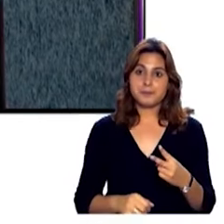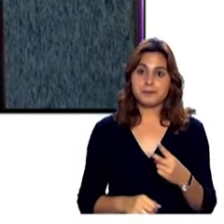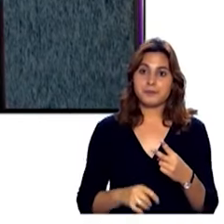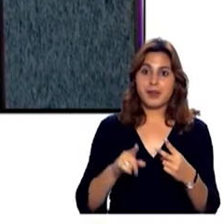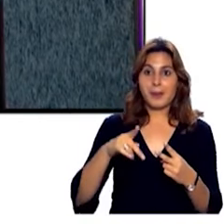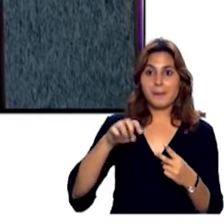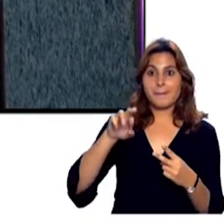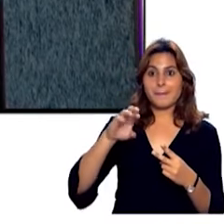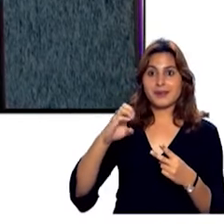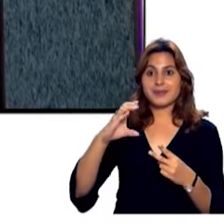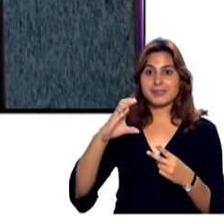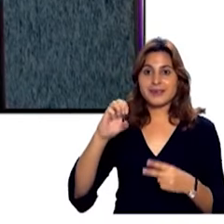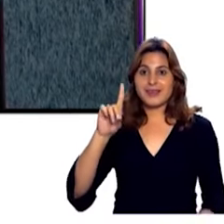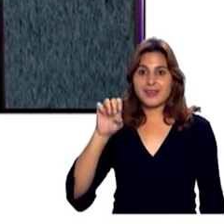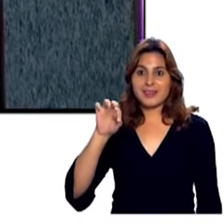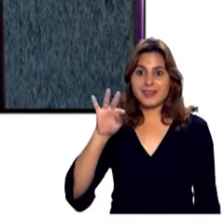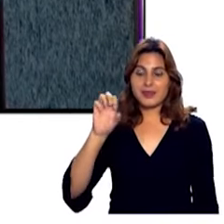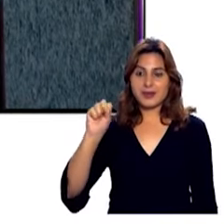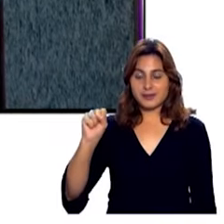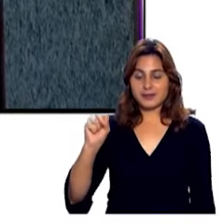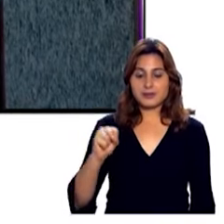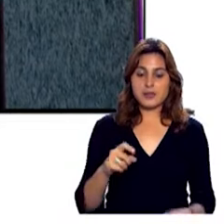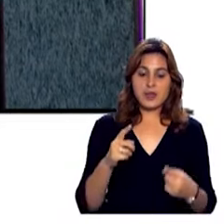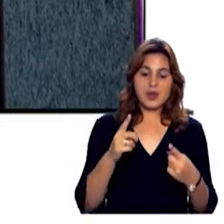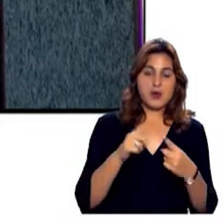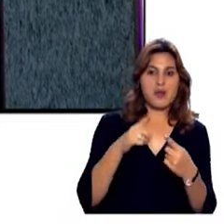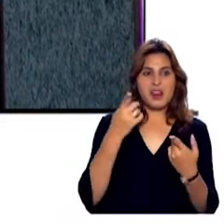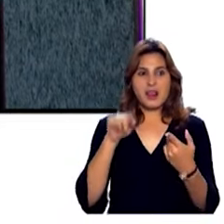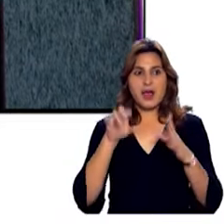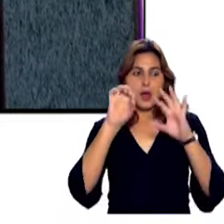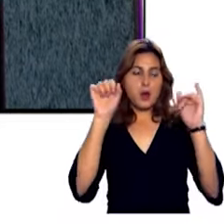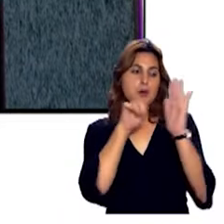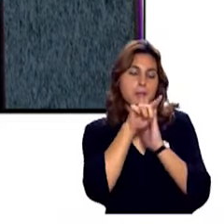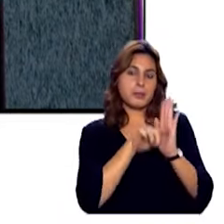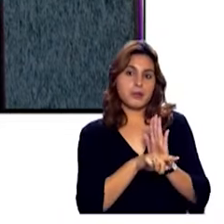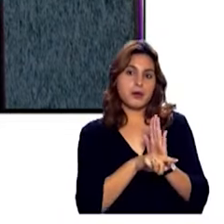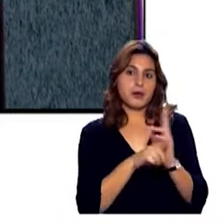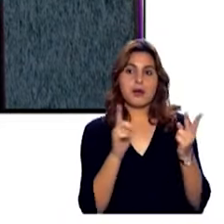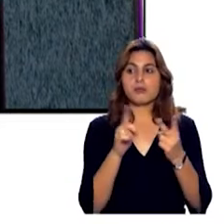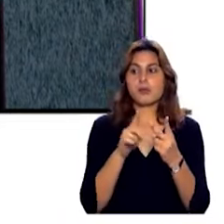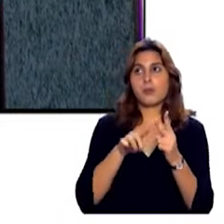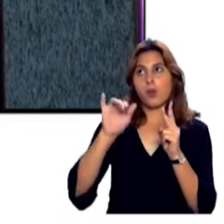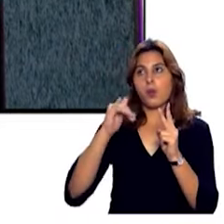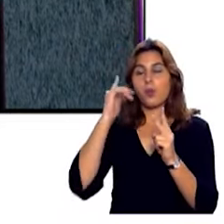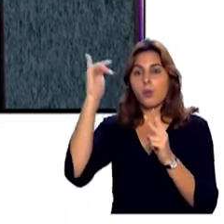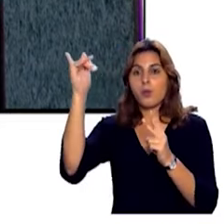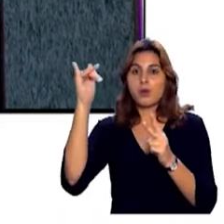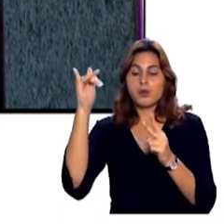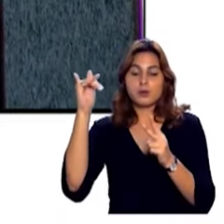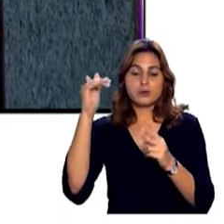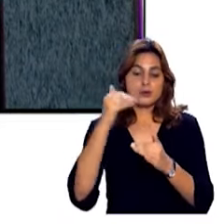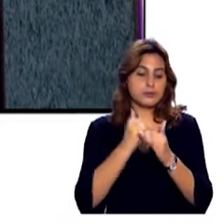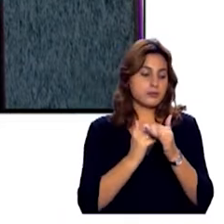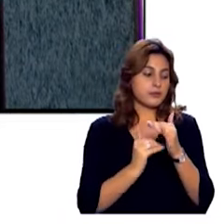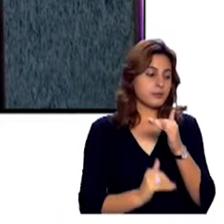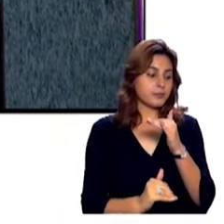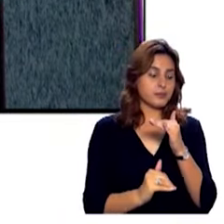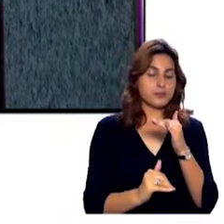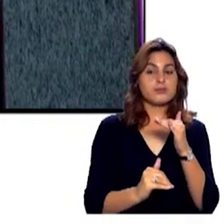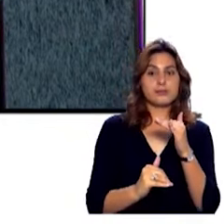precedentes nemhum é uma corte de revisão nem outra é uma corte submetida à